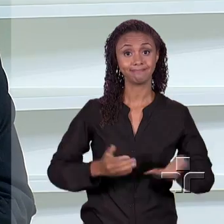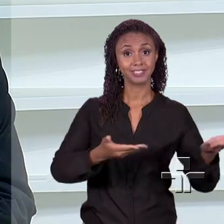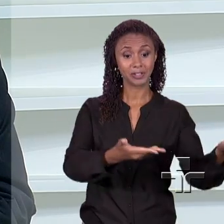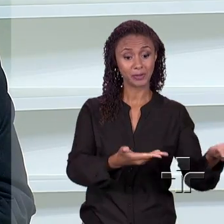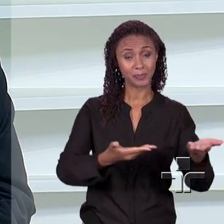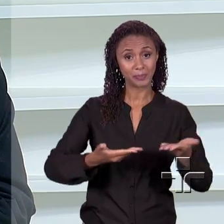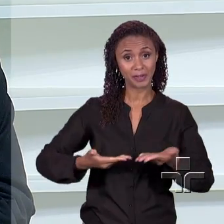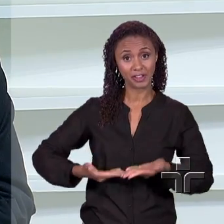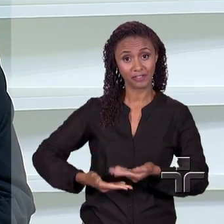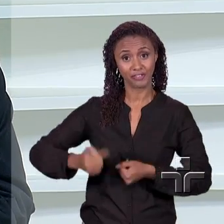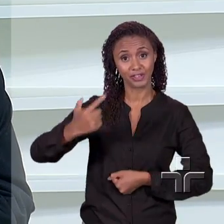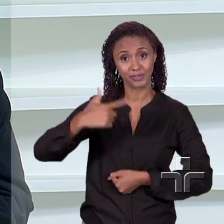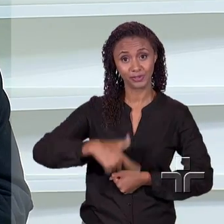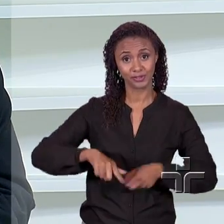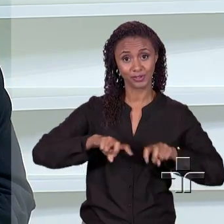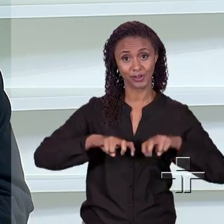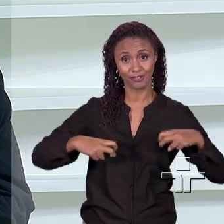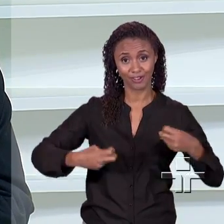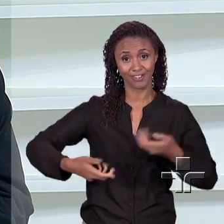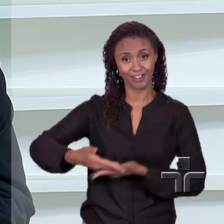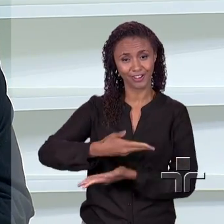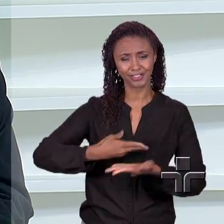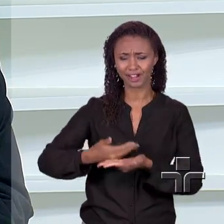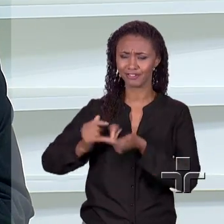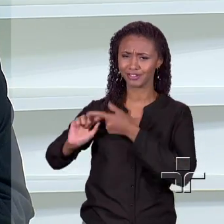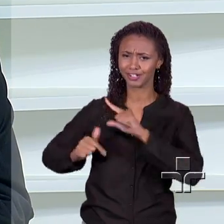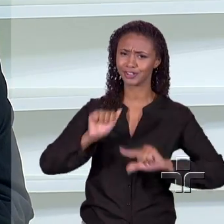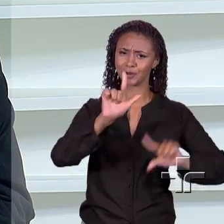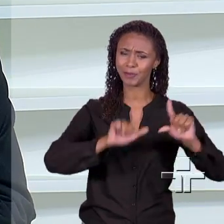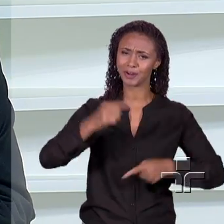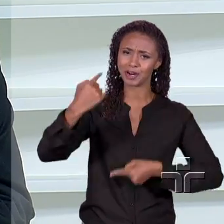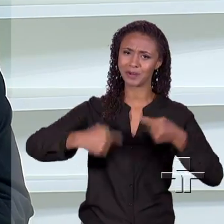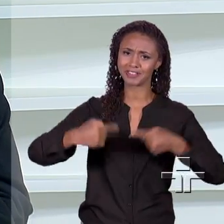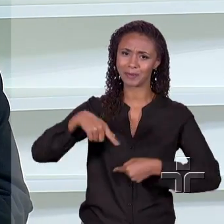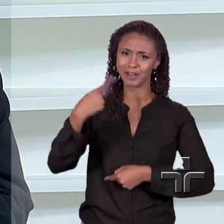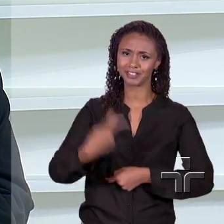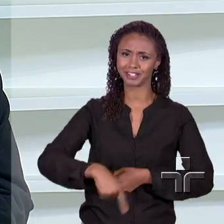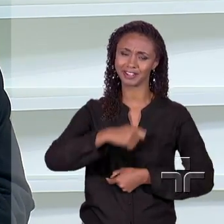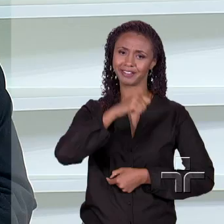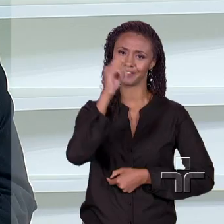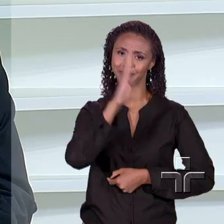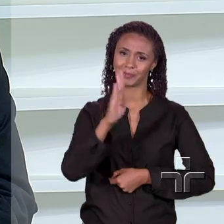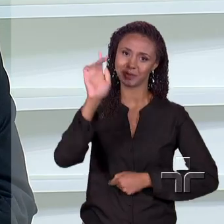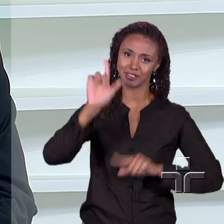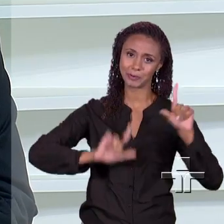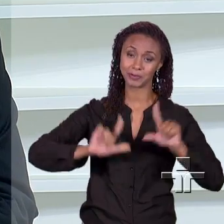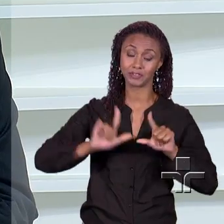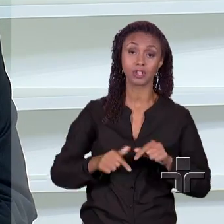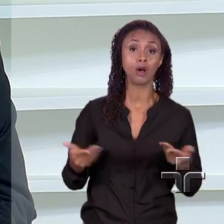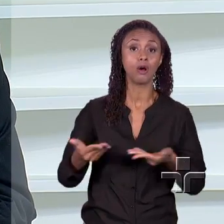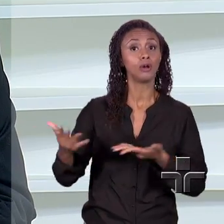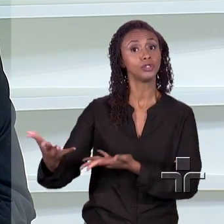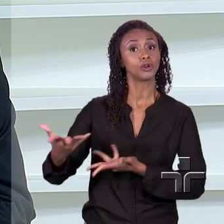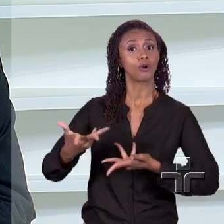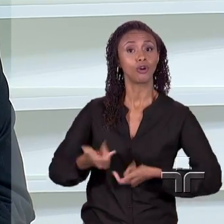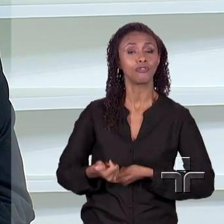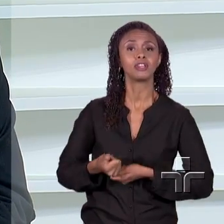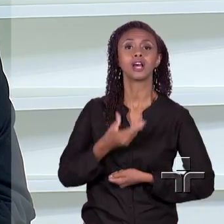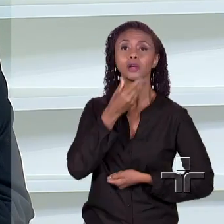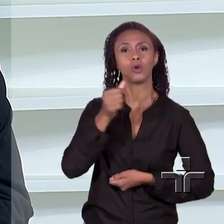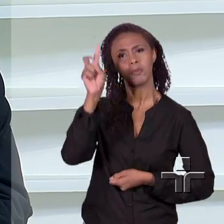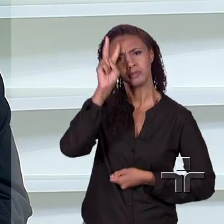Bem-vindos a mais este Roda Viva, o mais tradicional programa de debates da TV brasileira. Hoje o convidado é o